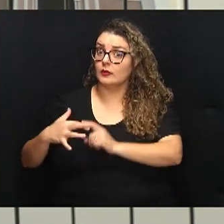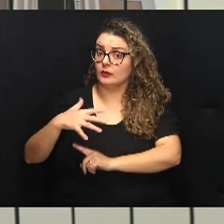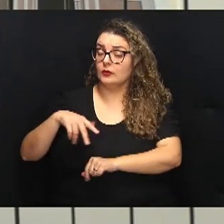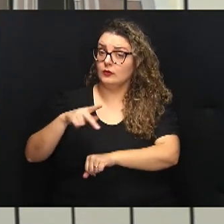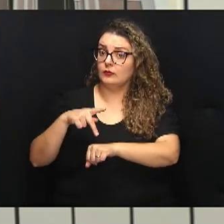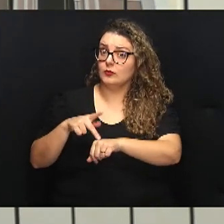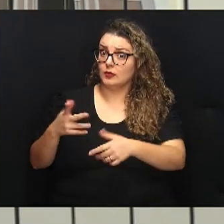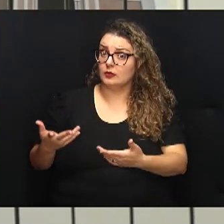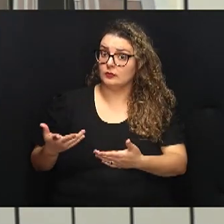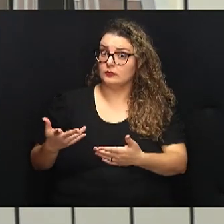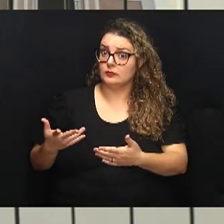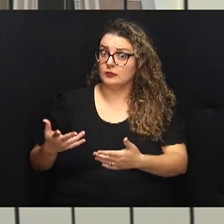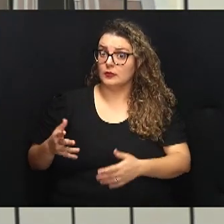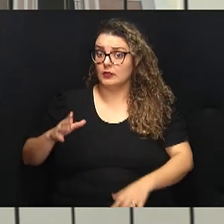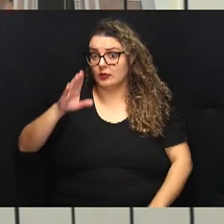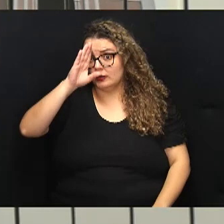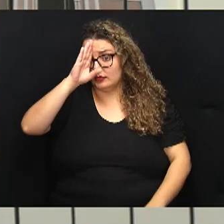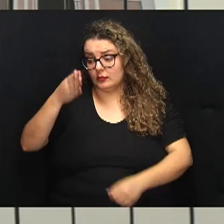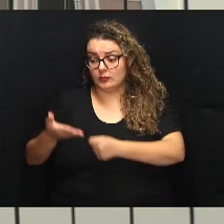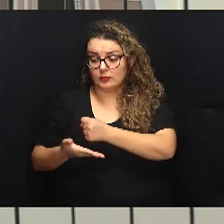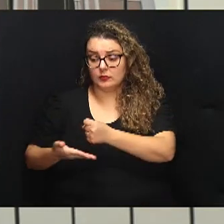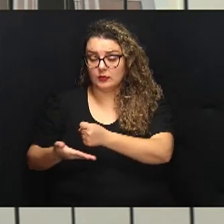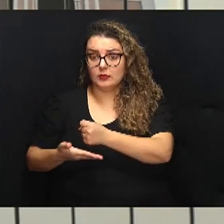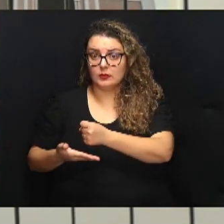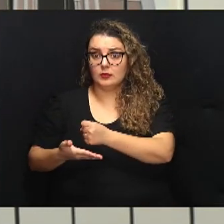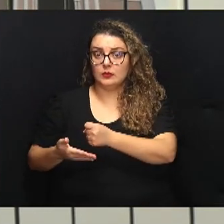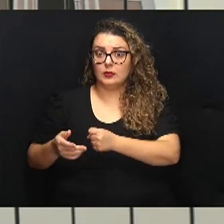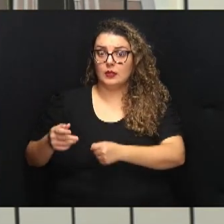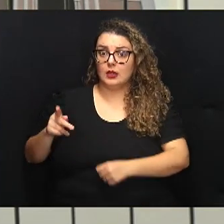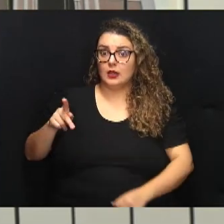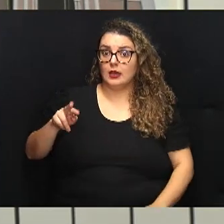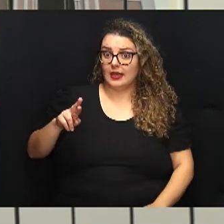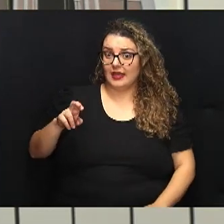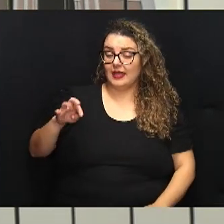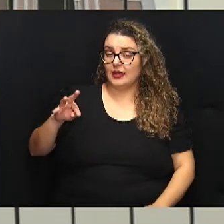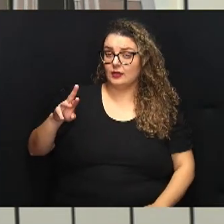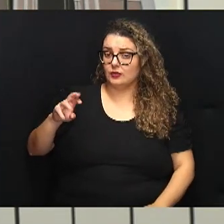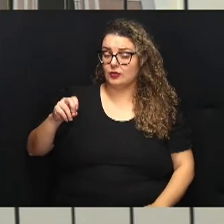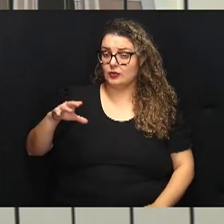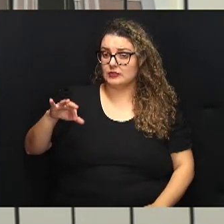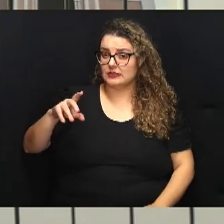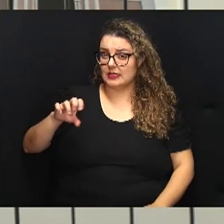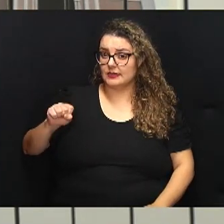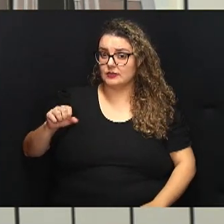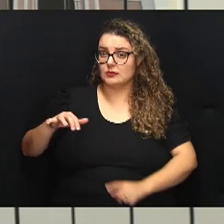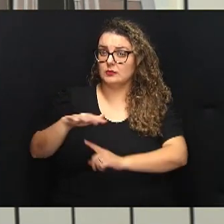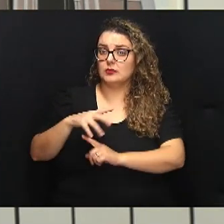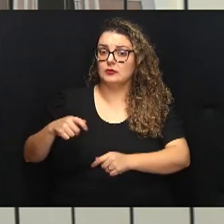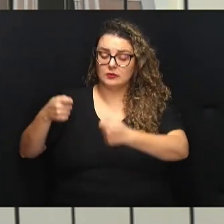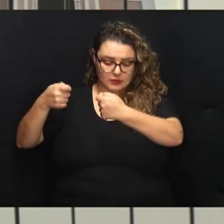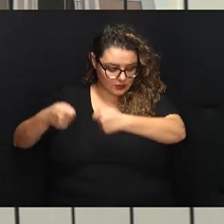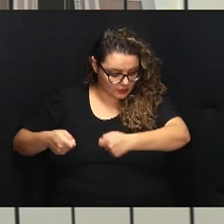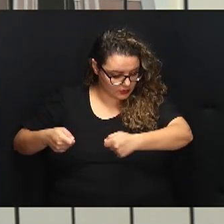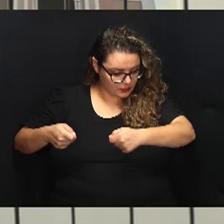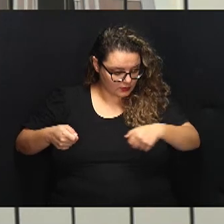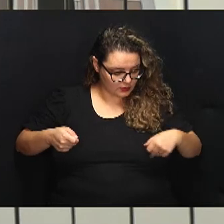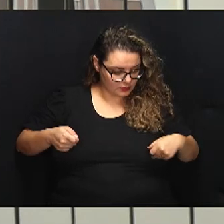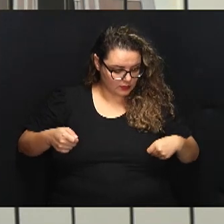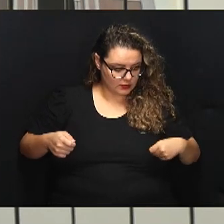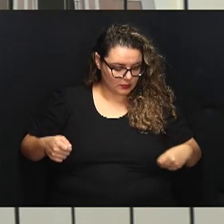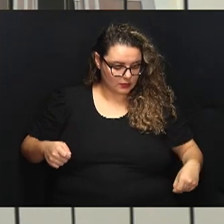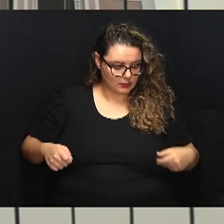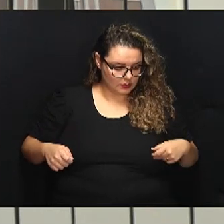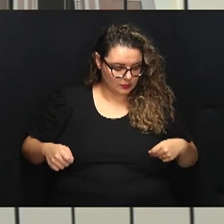e que viola o princípio da proibição do retrocesso ambiental que vem sendo consolidado na